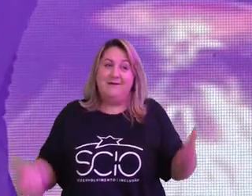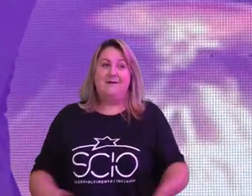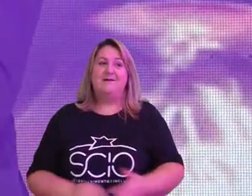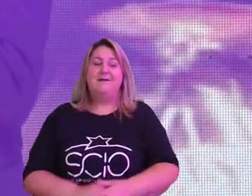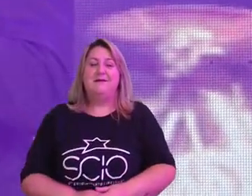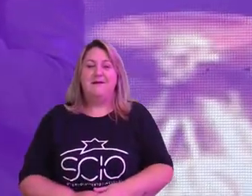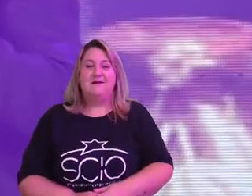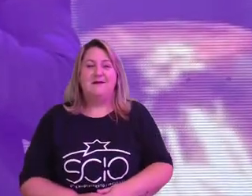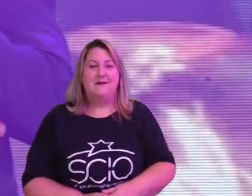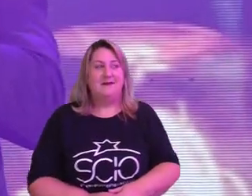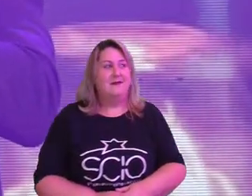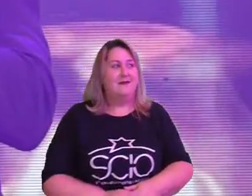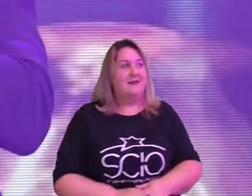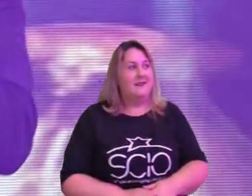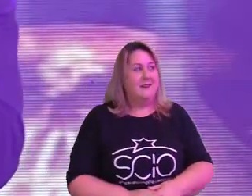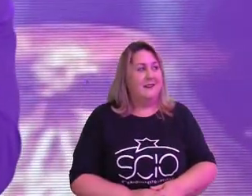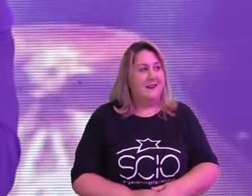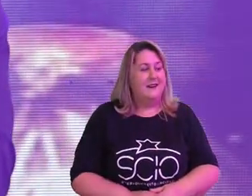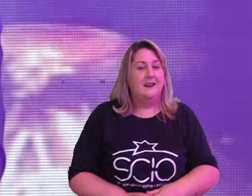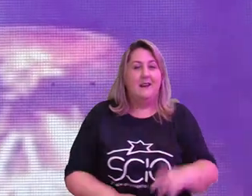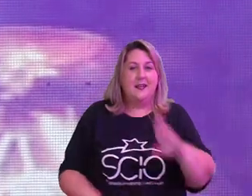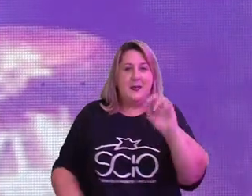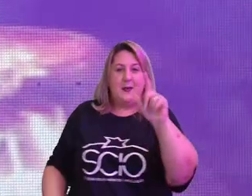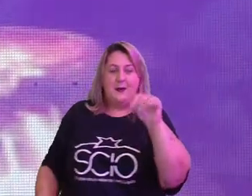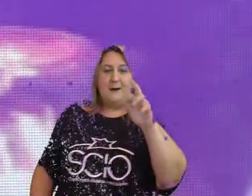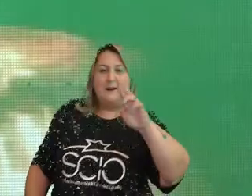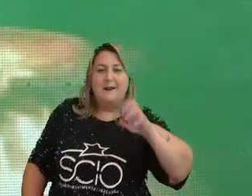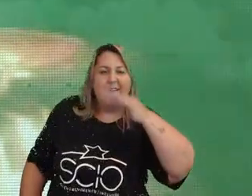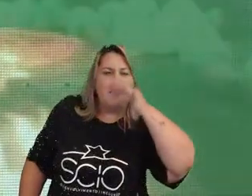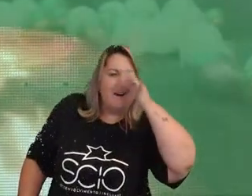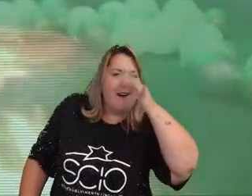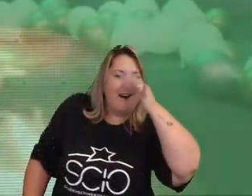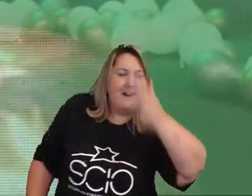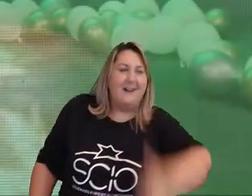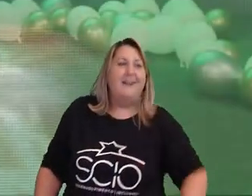mim. Roger Flores!